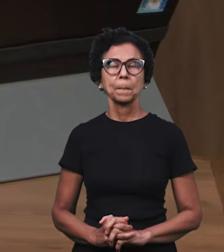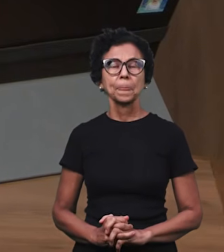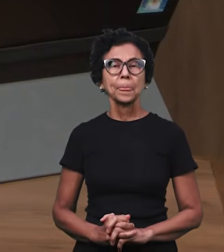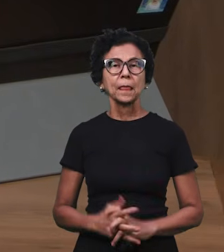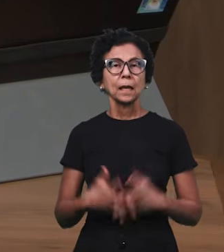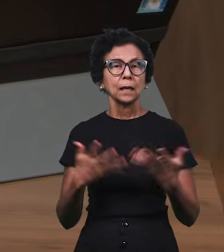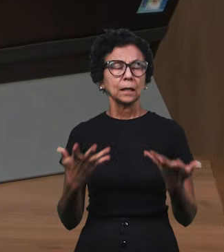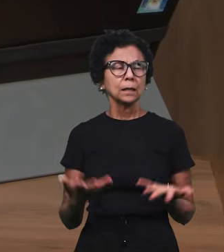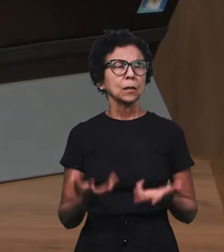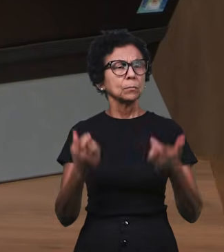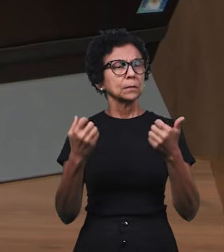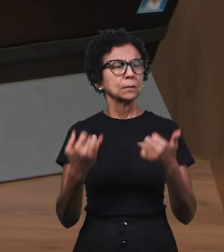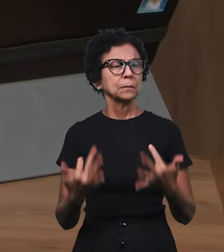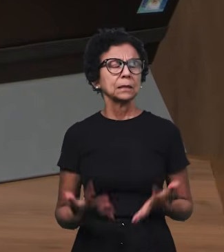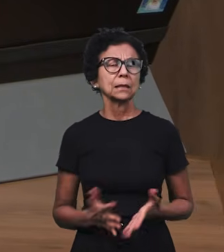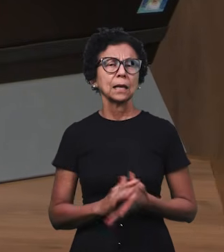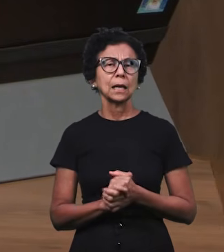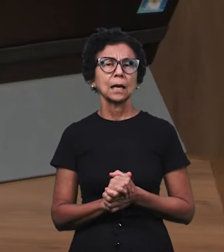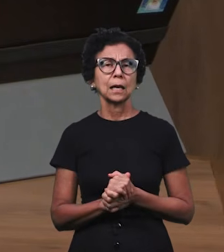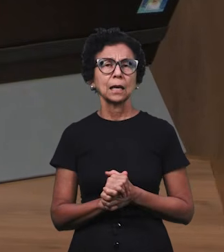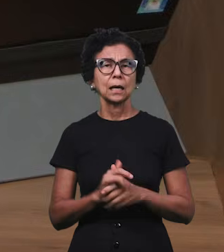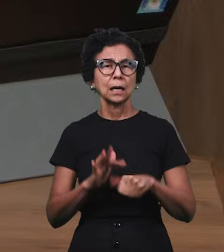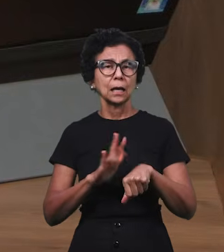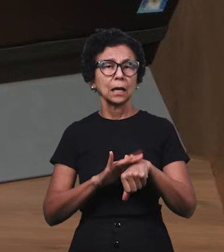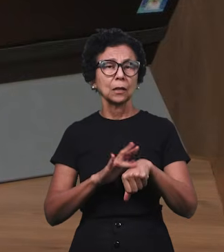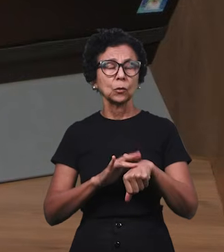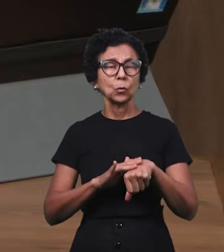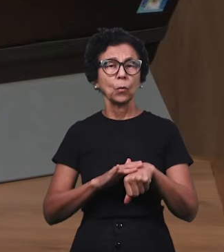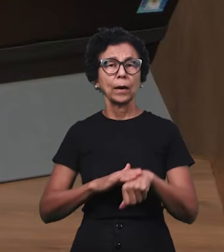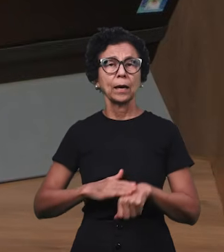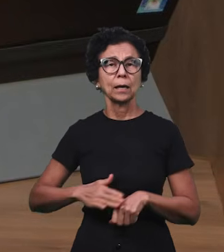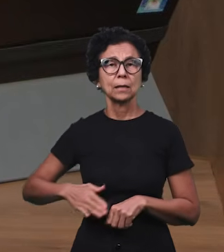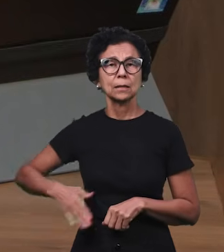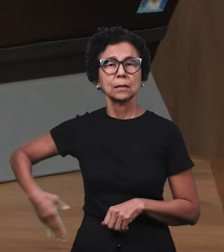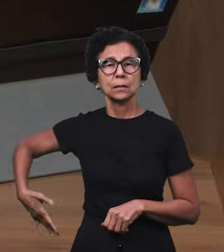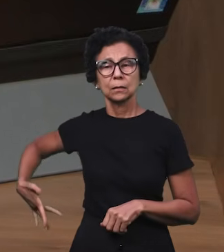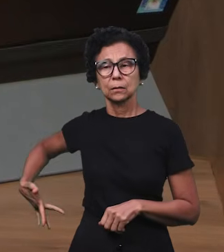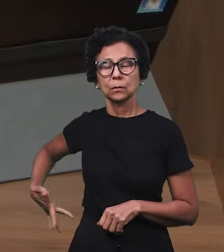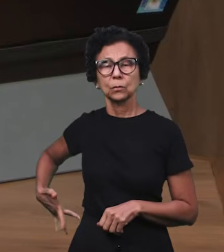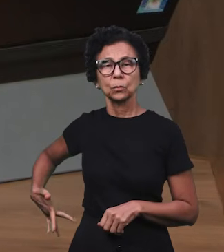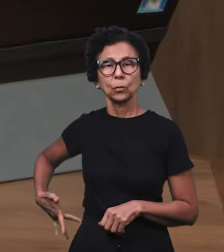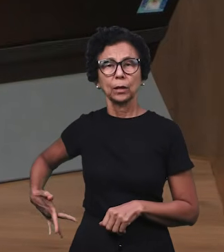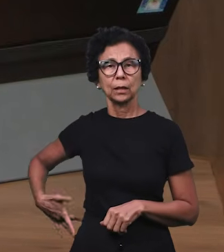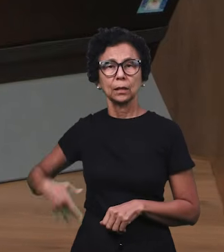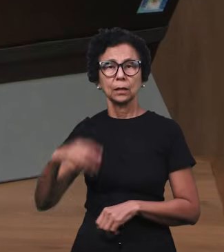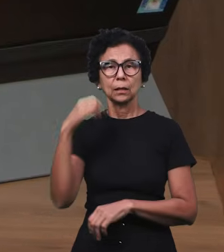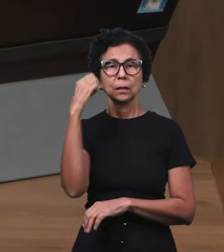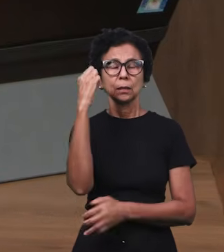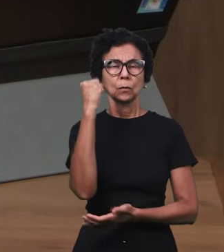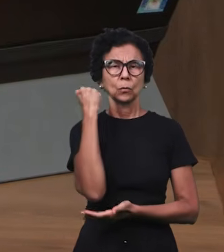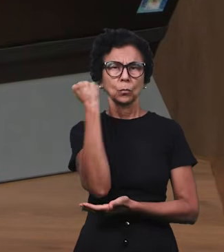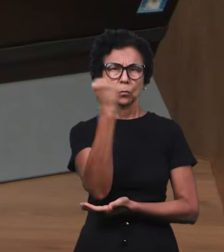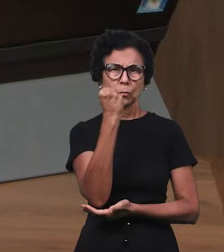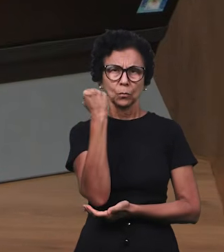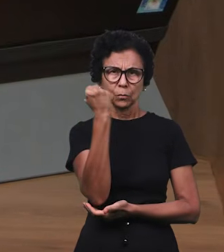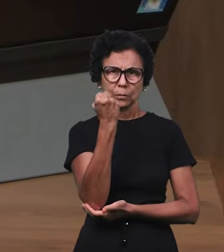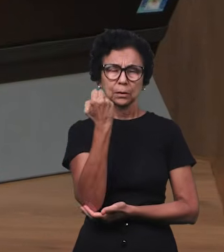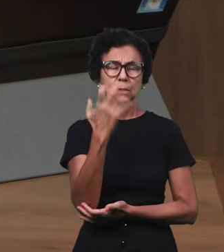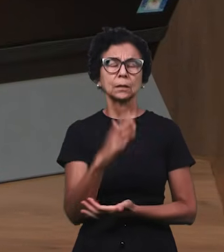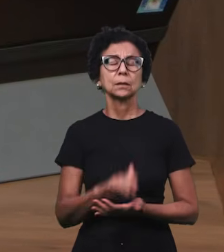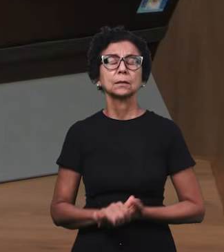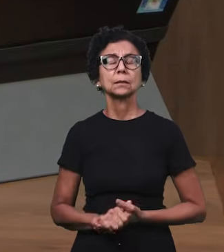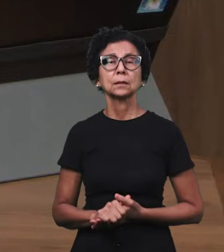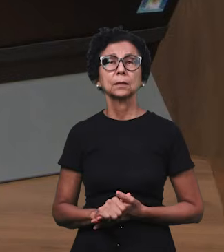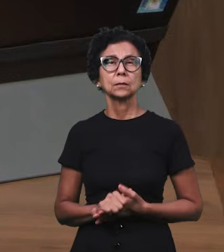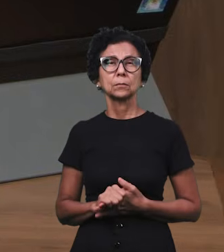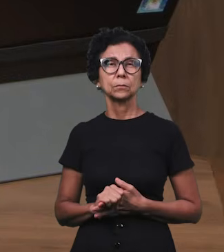do que seria a doença renal crônica, né? Eu vou pedir para nossa equipe de produção colocar aqui o nosso primeiro